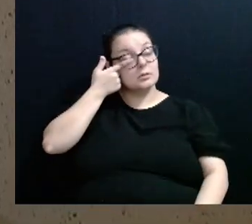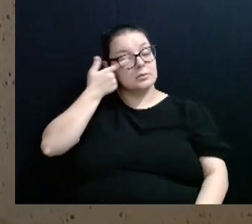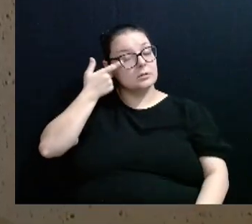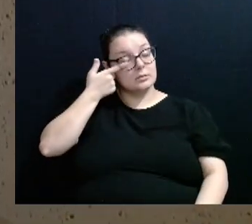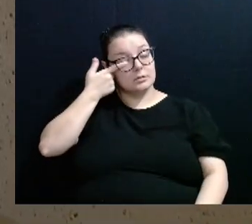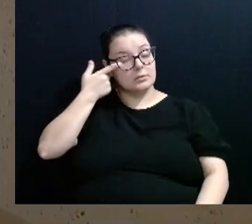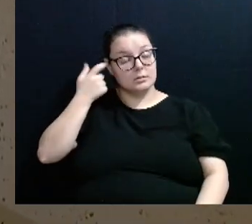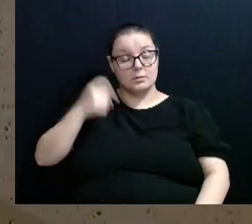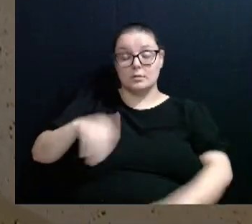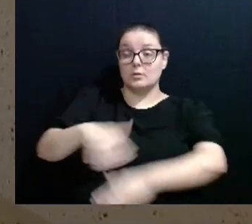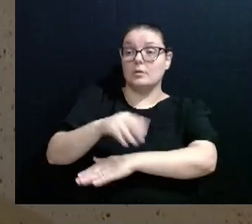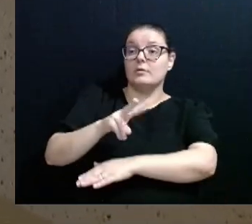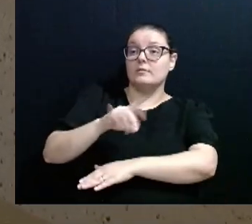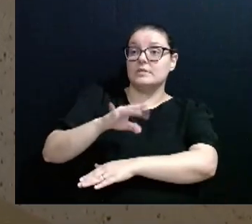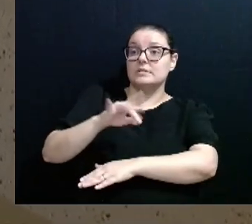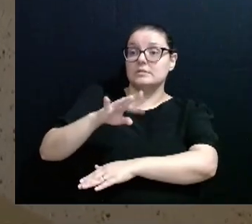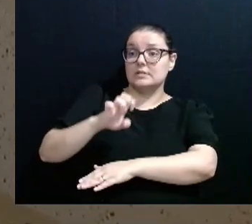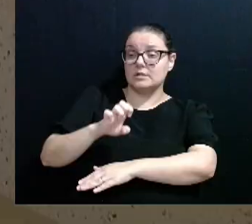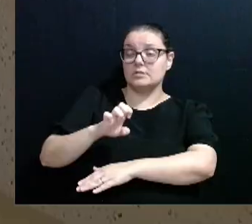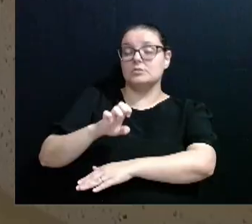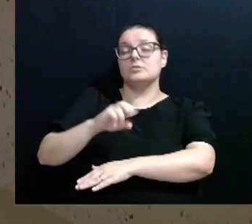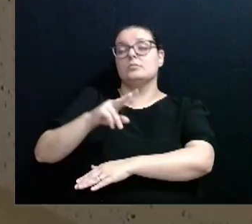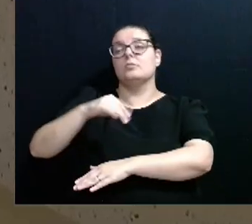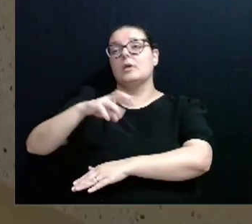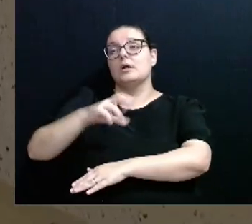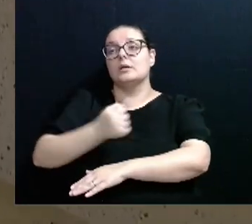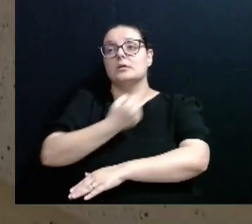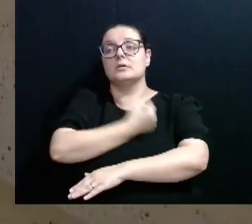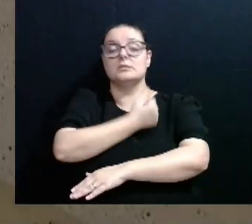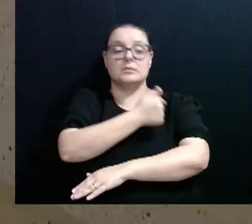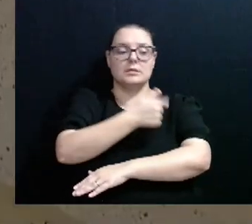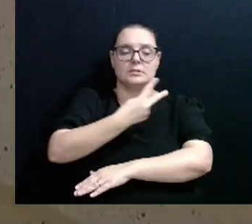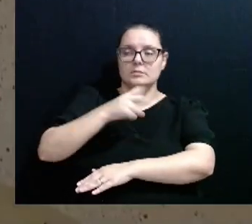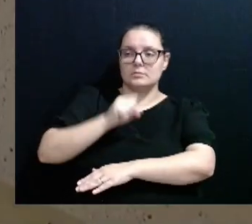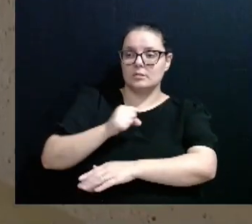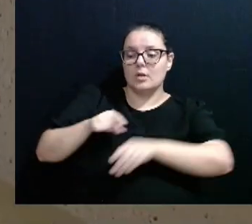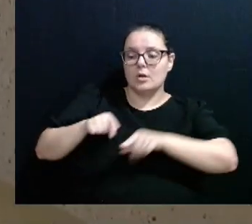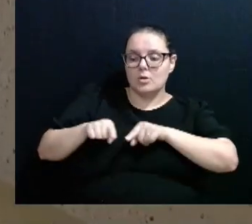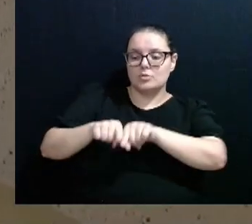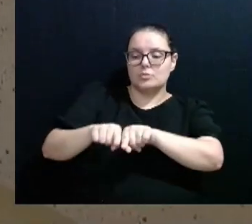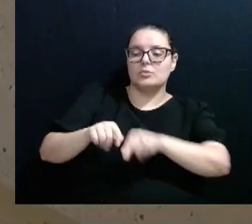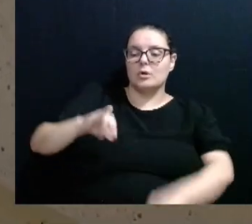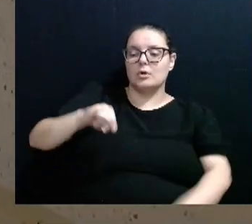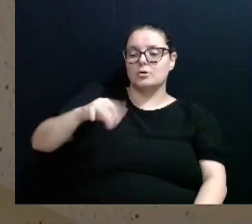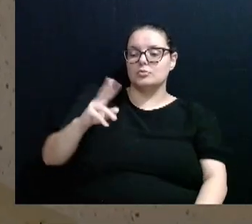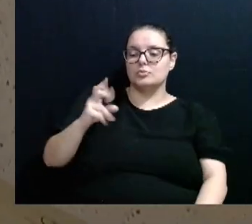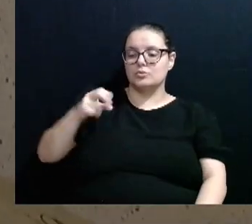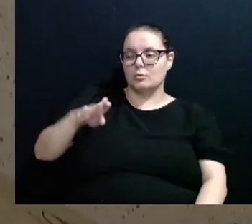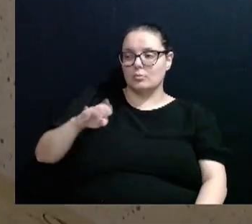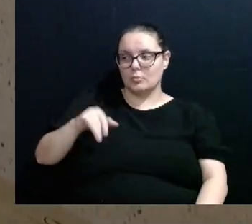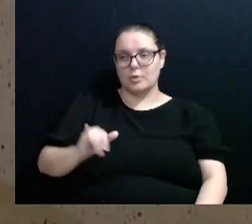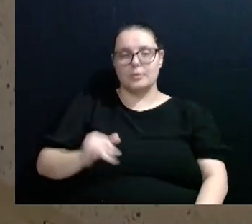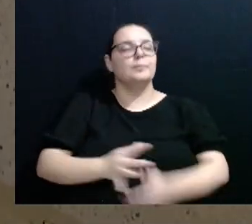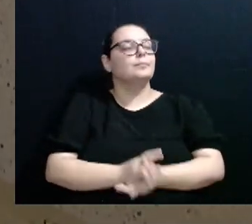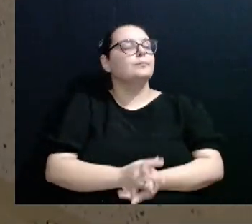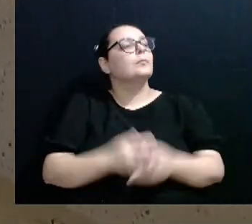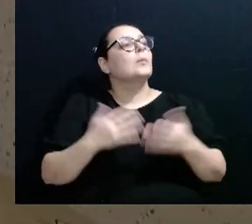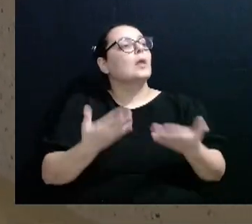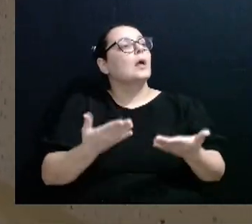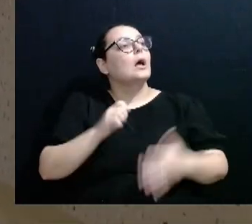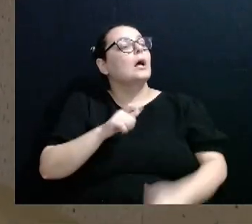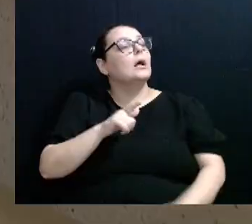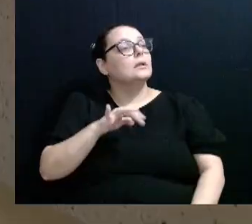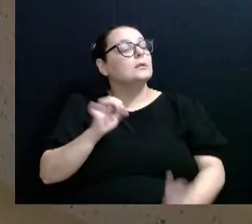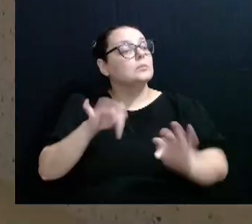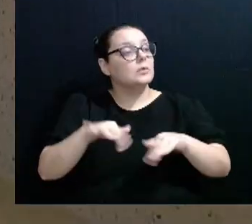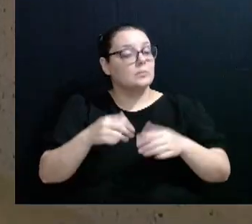número 718, em paralelo com a Avenida John Boy Dunlop. Aline, agora para finalizar a nossa entrevista, só